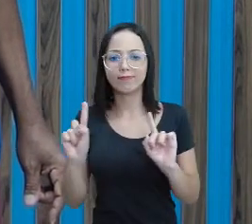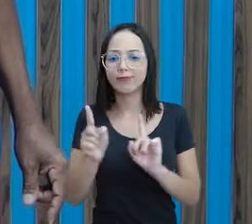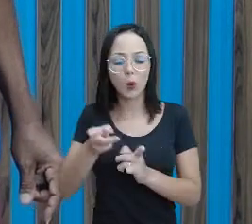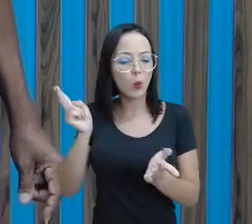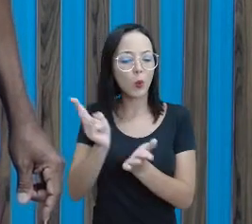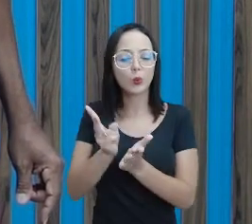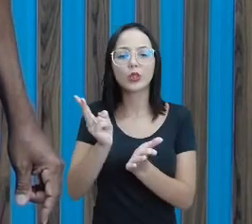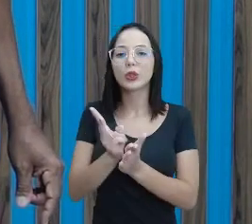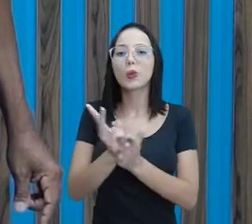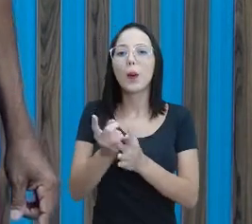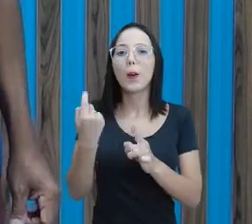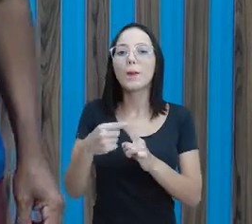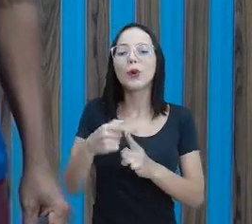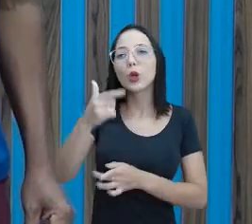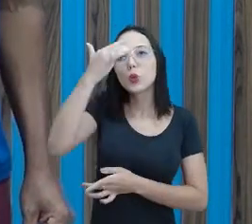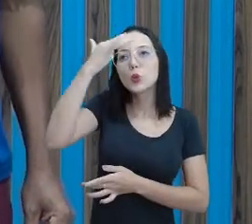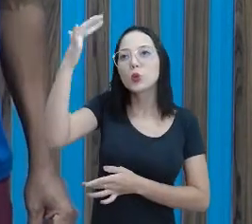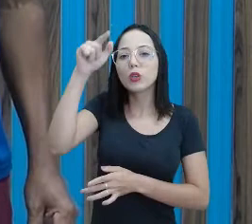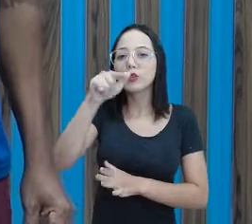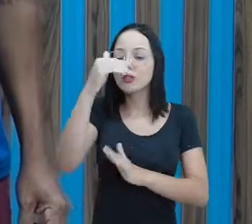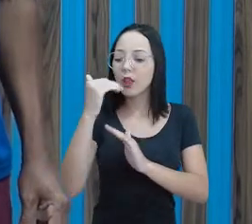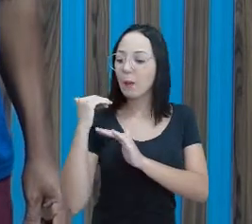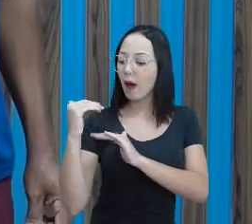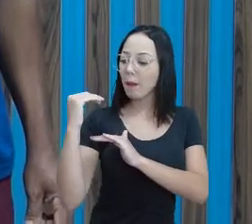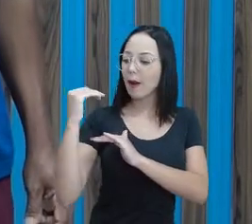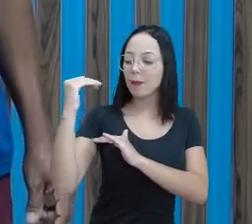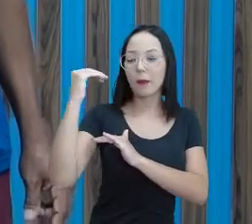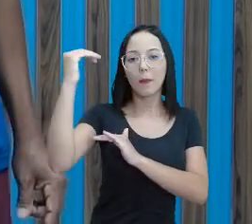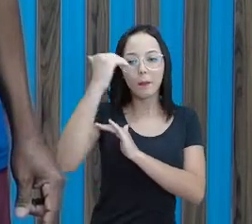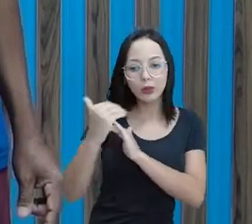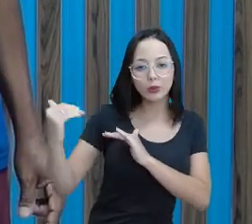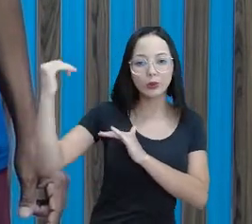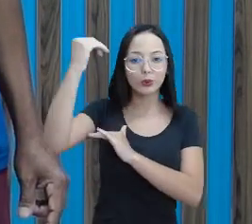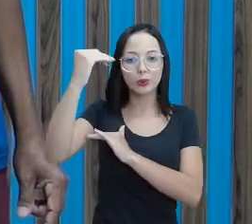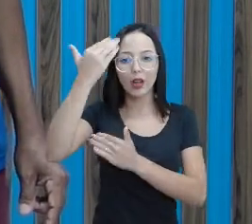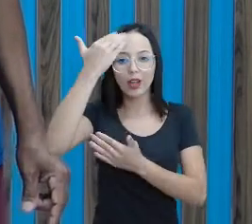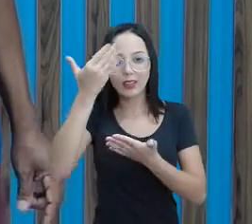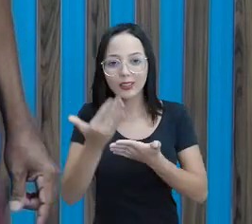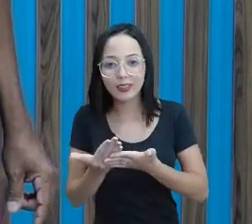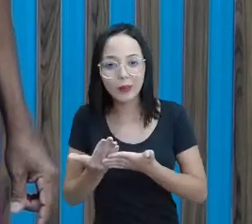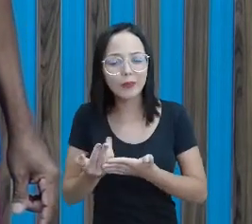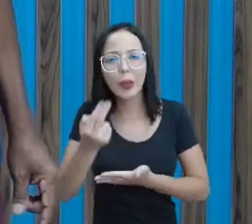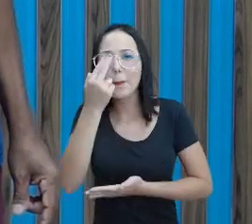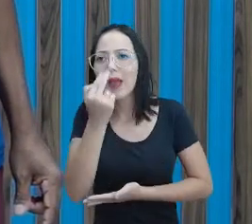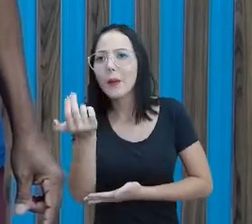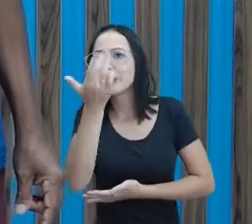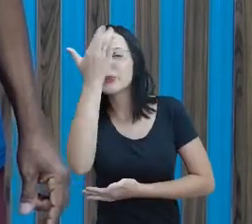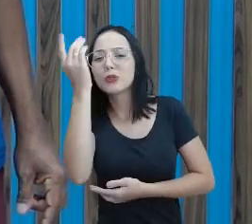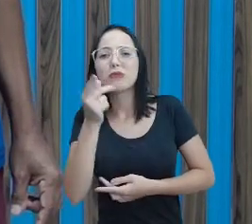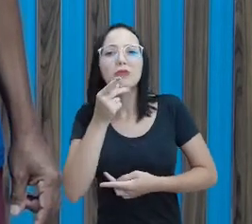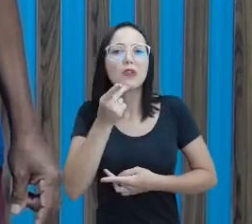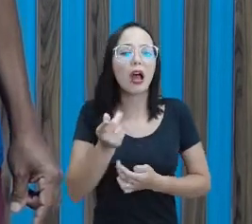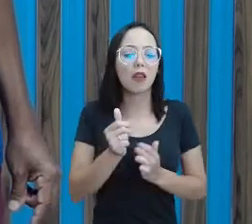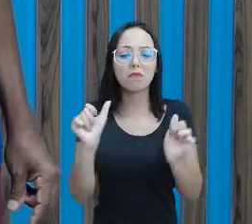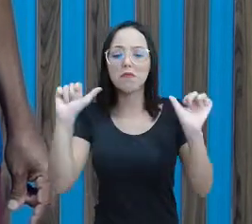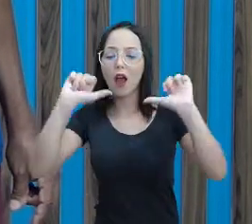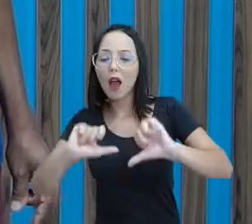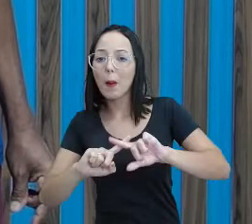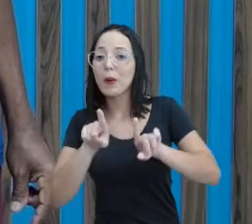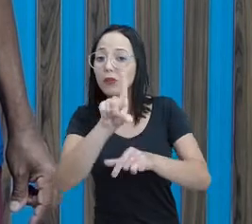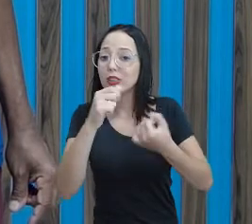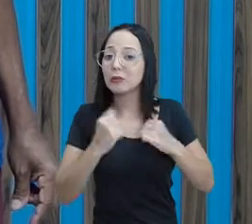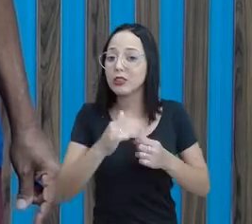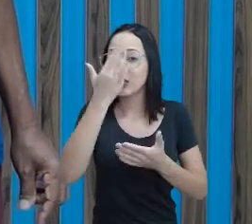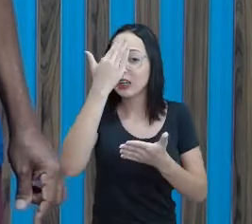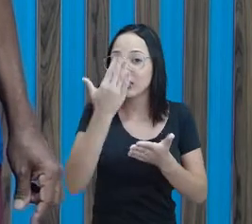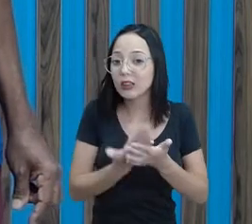Os teus sonhos é que vai fazer você subir. Tá? Acredita neles. Mesmo que as pessoas digam que não vai dar em nada, acredita, meu